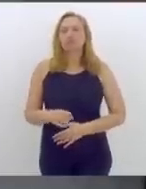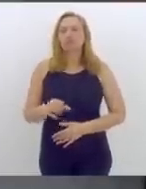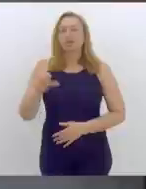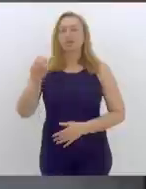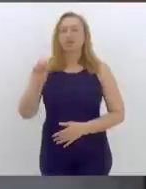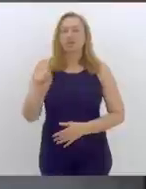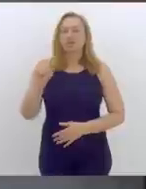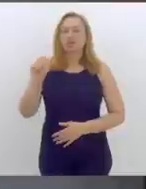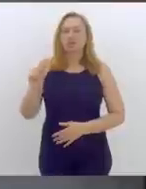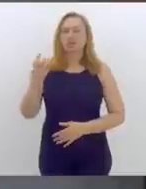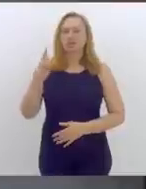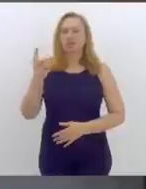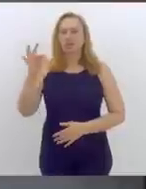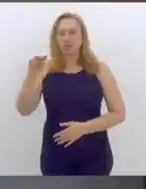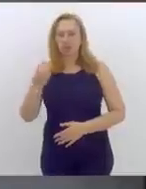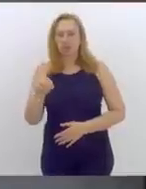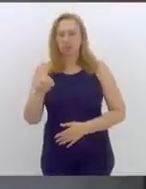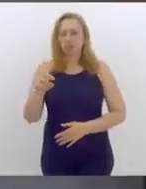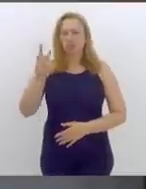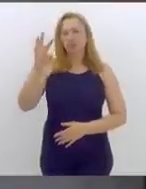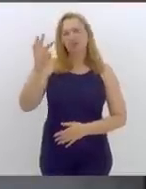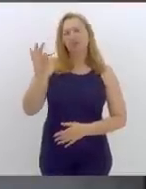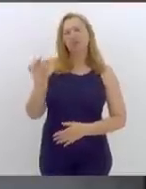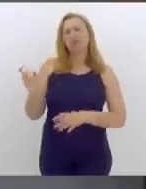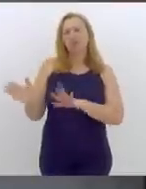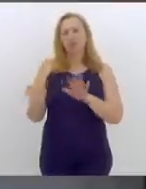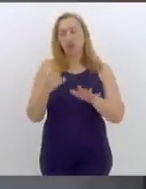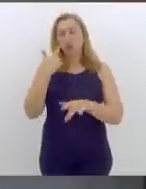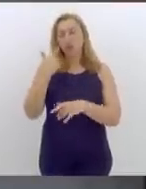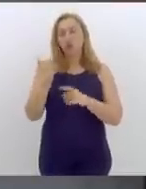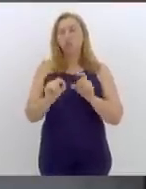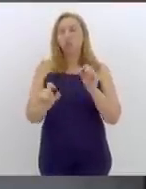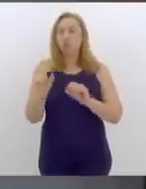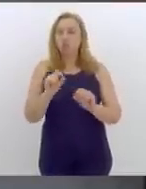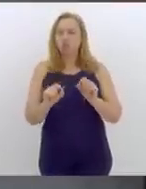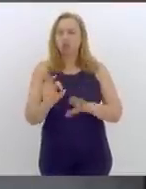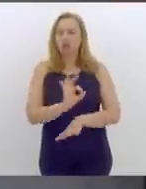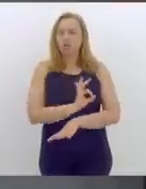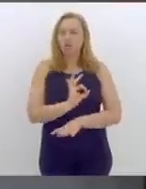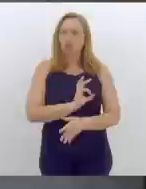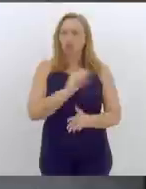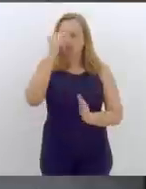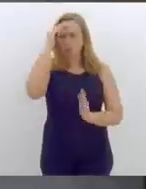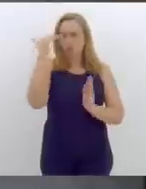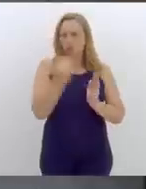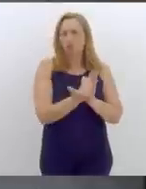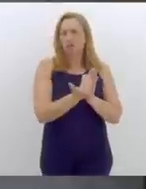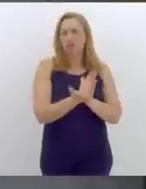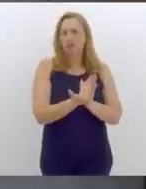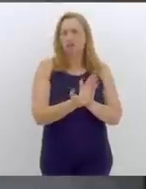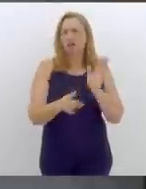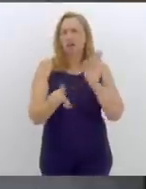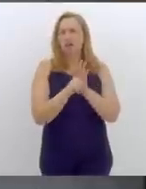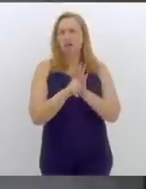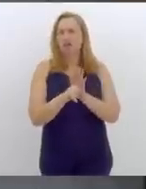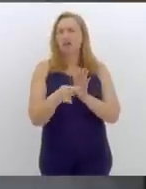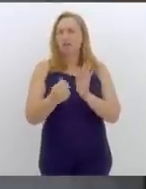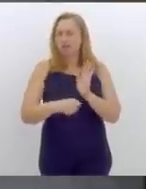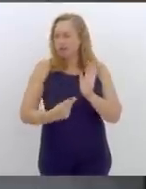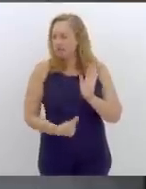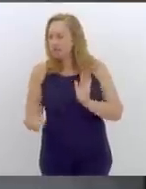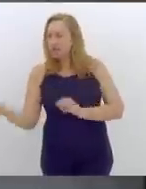eu vejo o seguinte o viés está ao contrário a polícia cumpre a lei tem que sair daqui